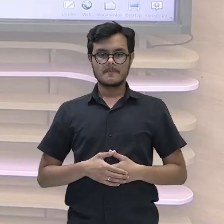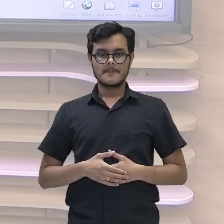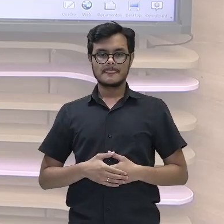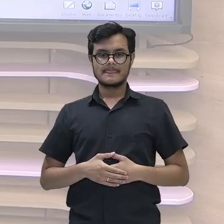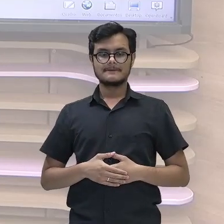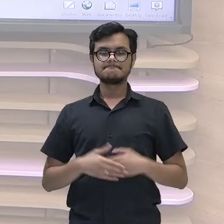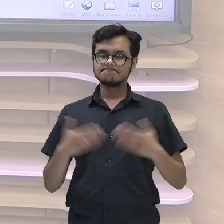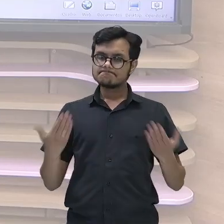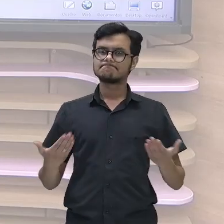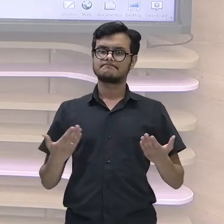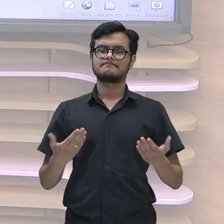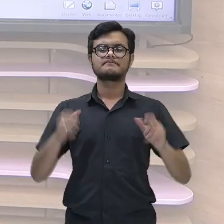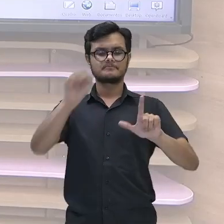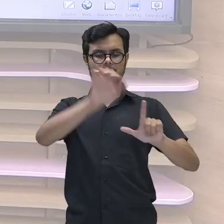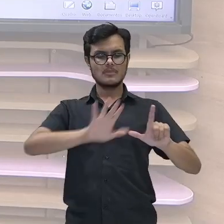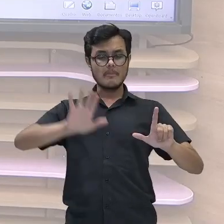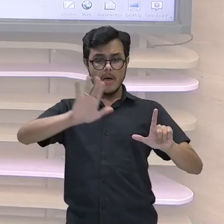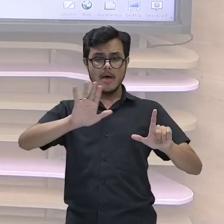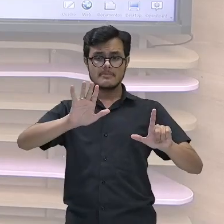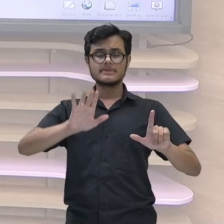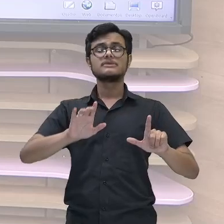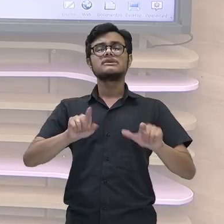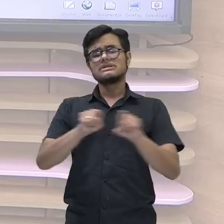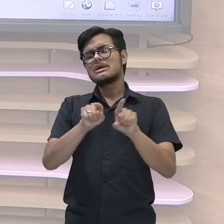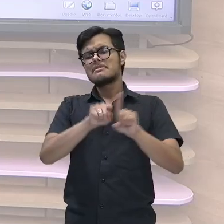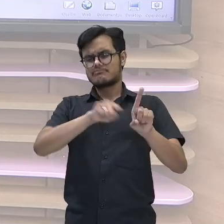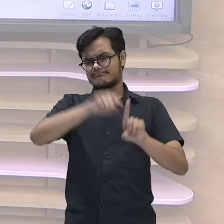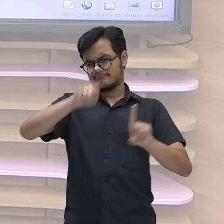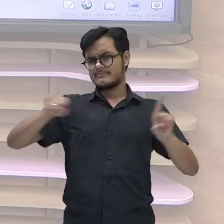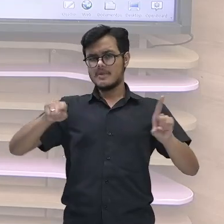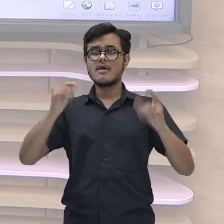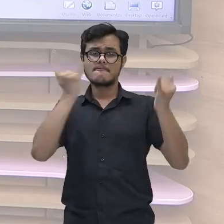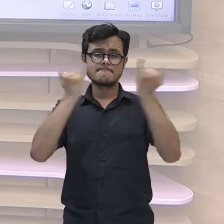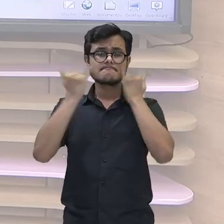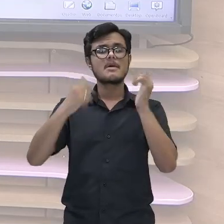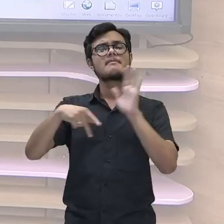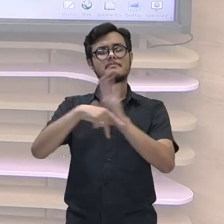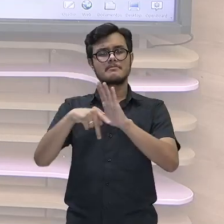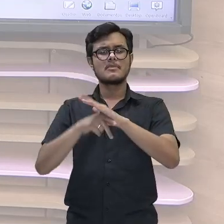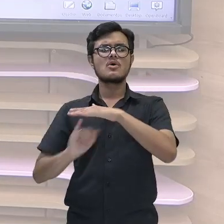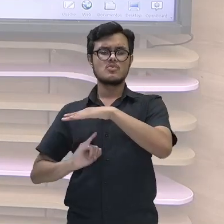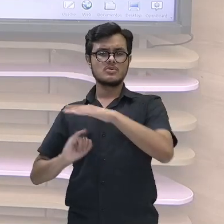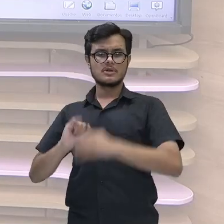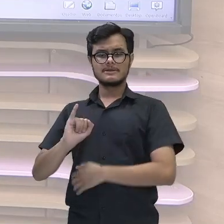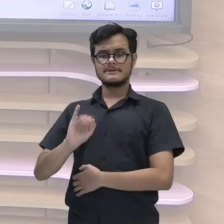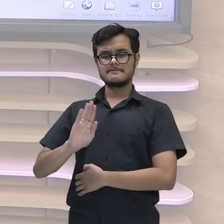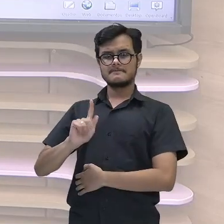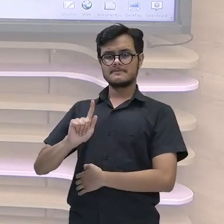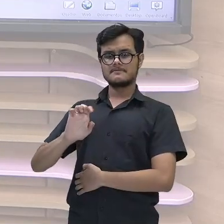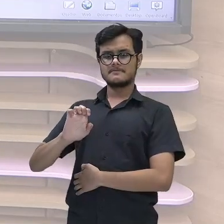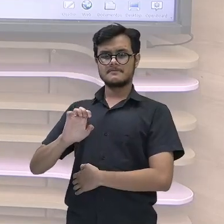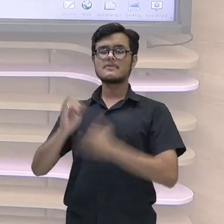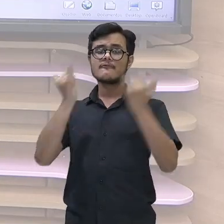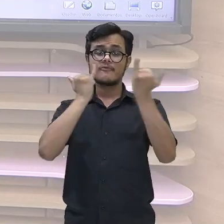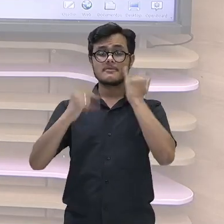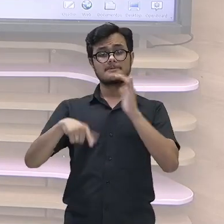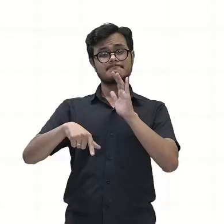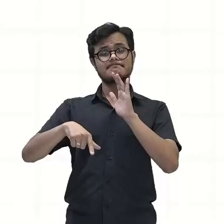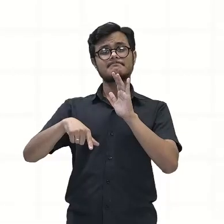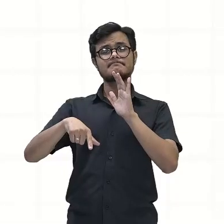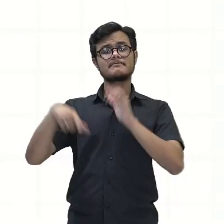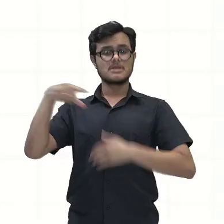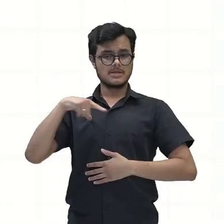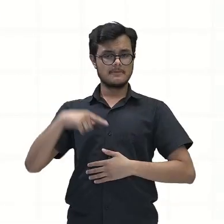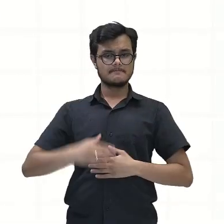estamos observando os mapas ou até mesmo os gráficos, né? A gente tem ali diversos gráficos com várias informações, tá bom? Então,